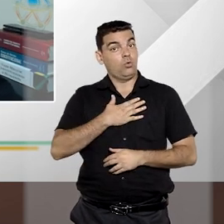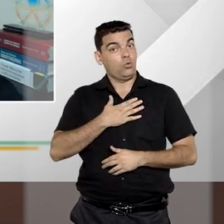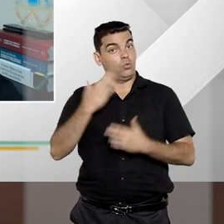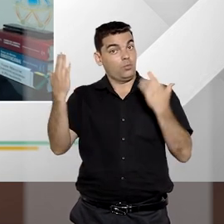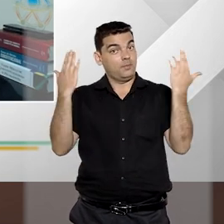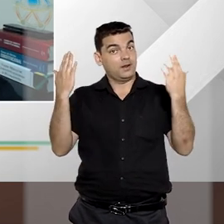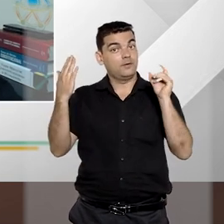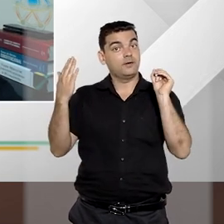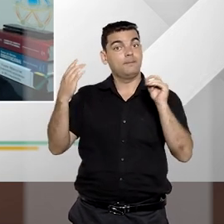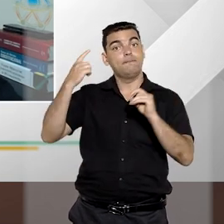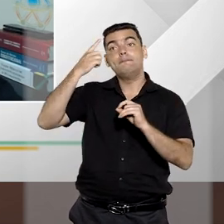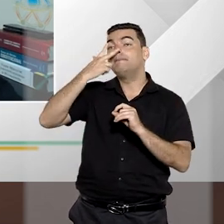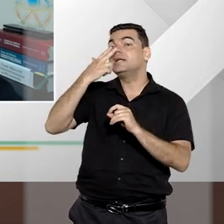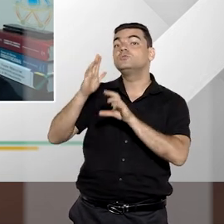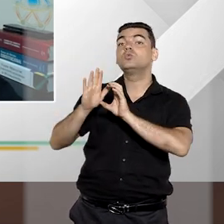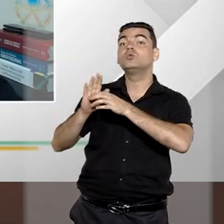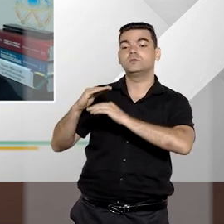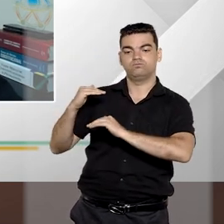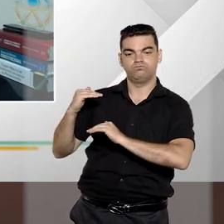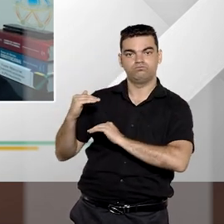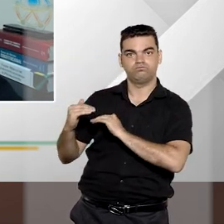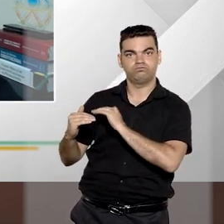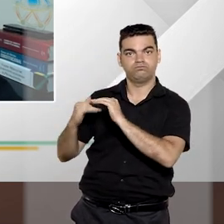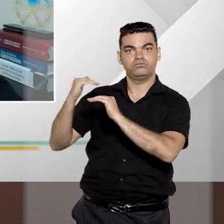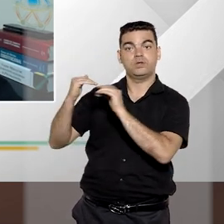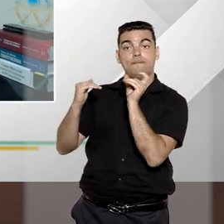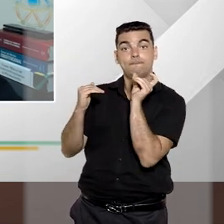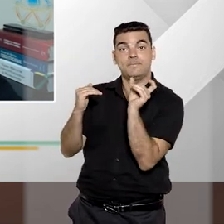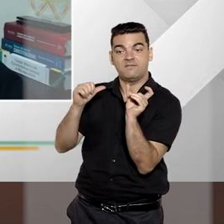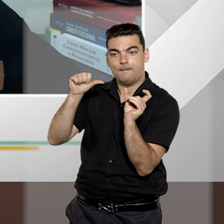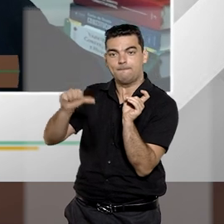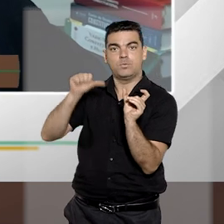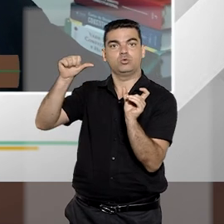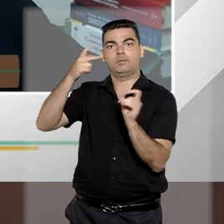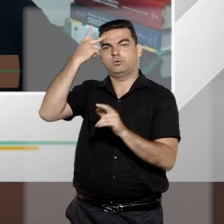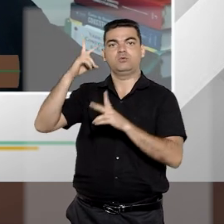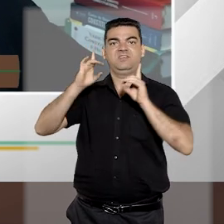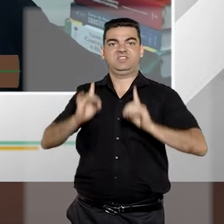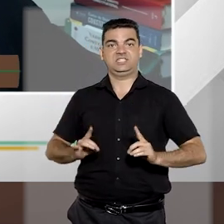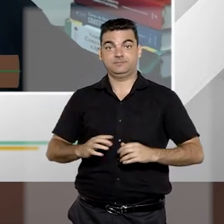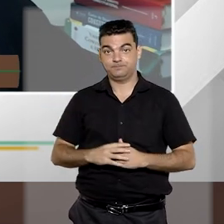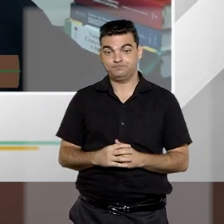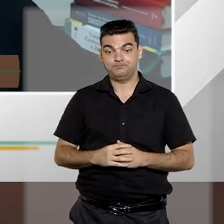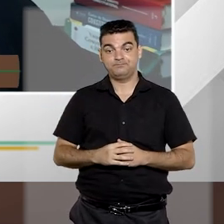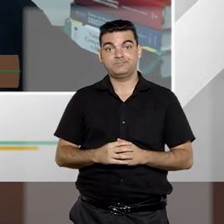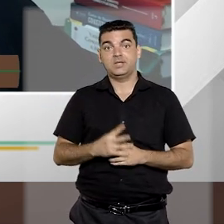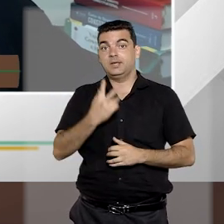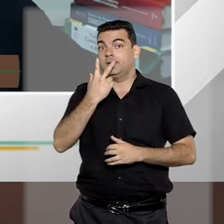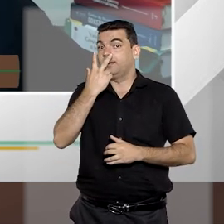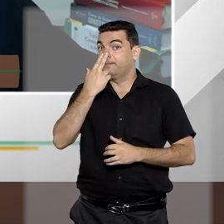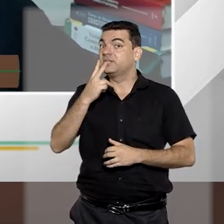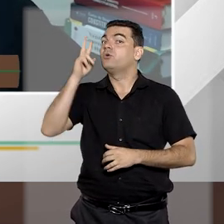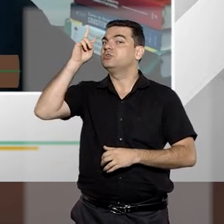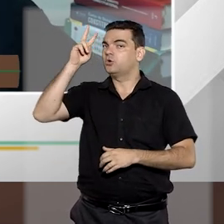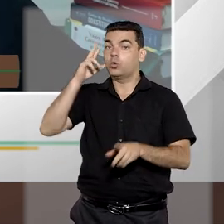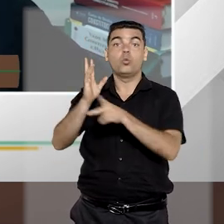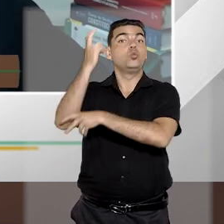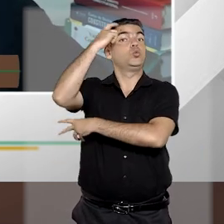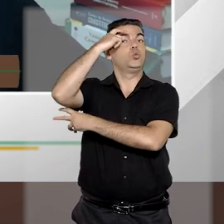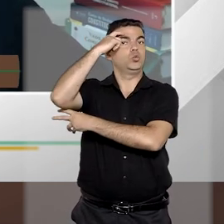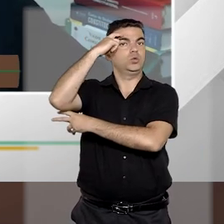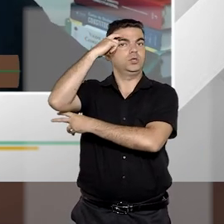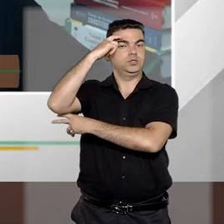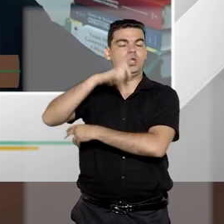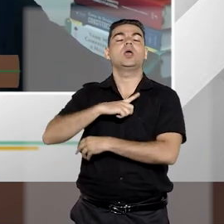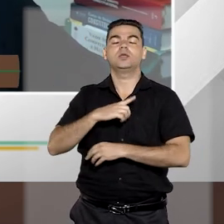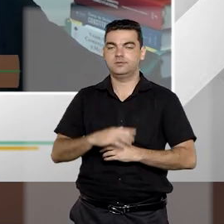que a evolução do conceito, né, da terminologia pessoa com deficiência, ela carrega um histórico cultural, né, por